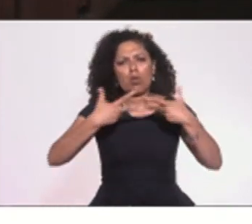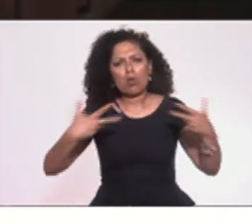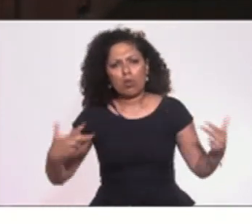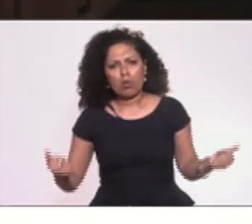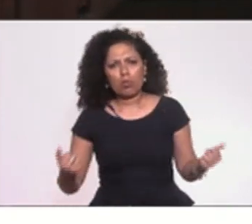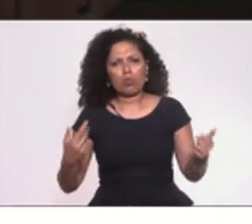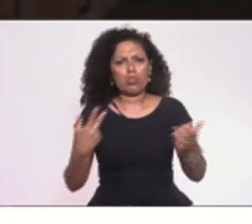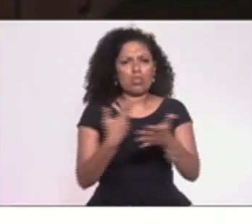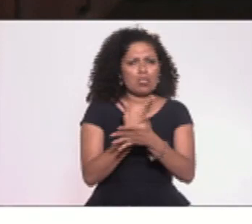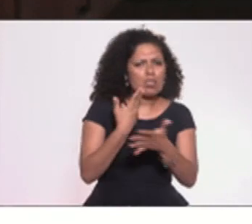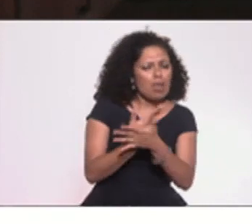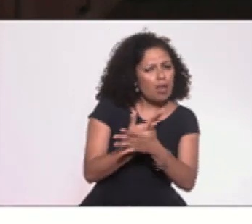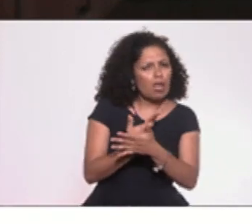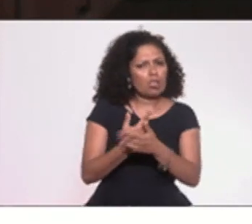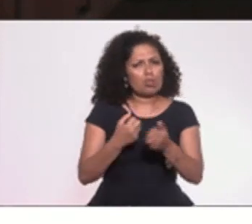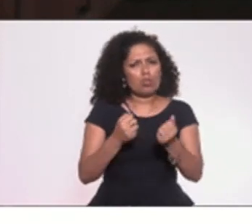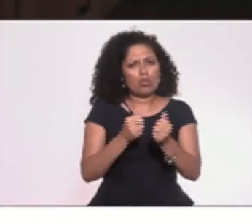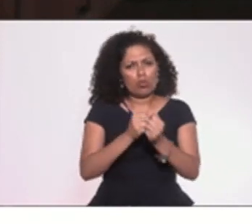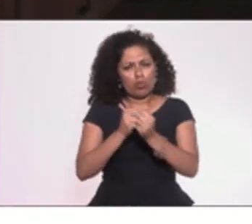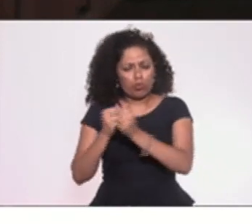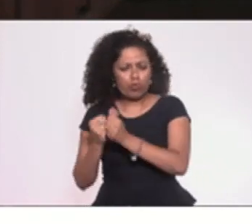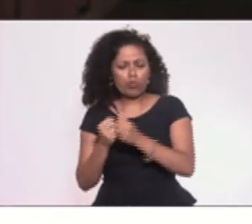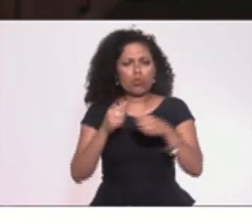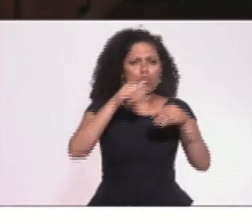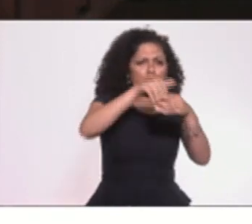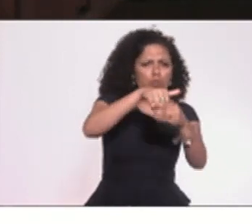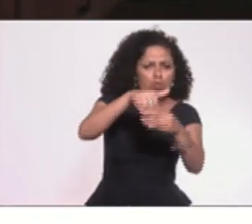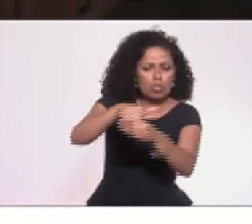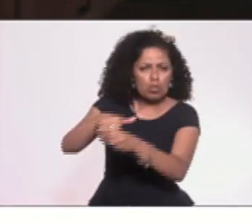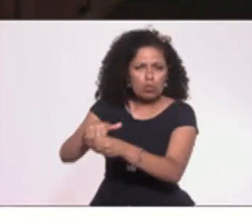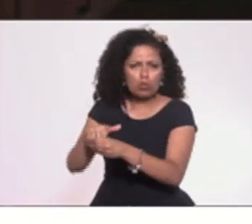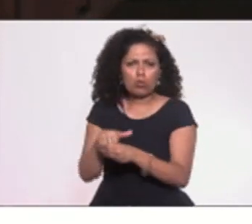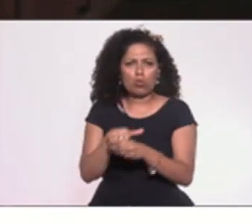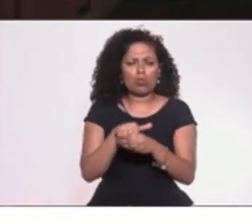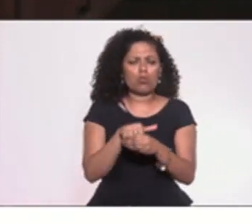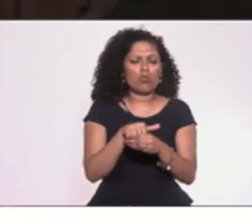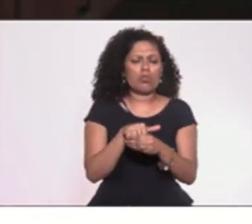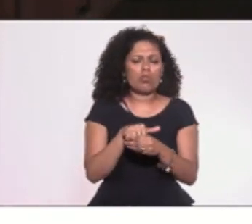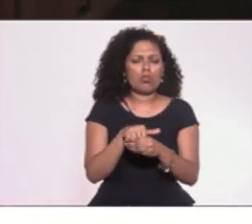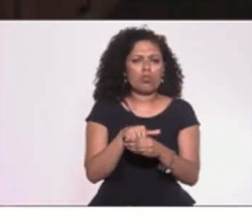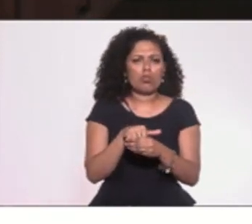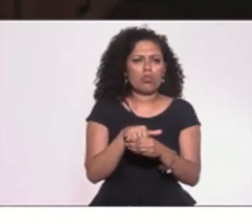envolvendo pecúnia em votações que não teríamos tido